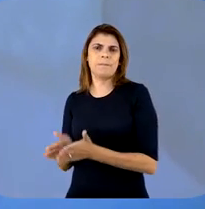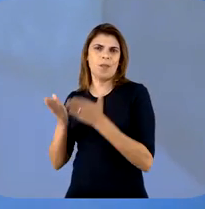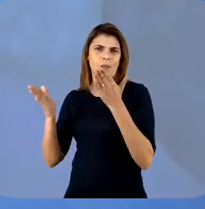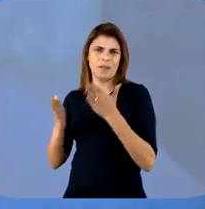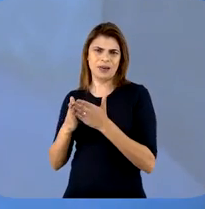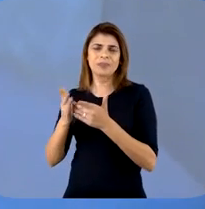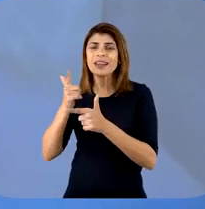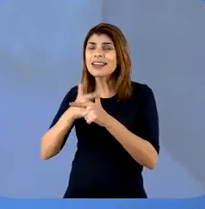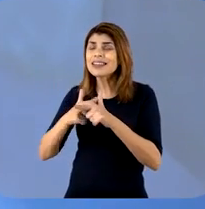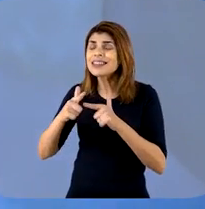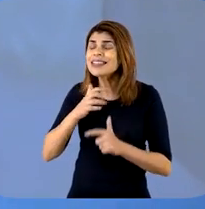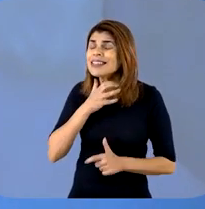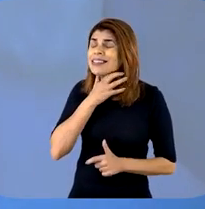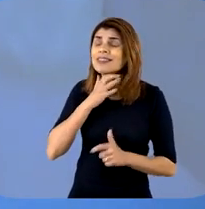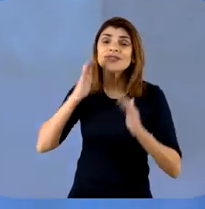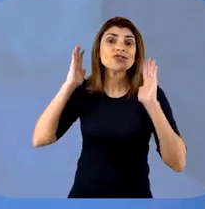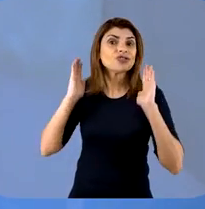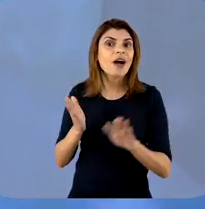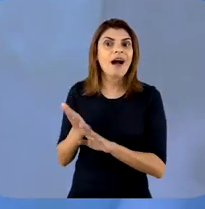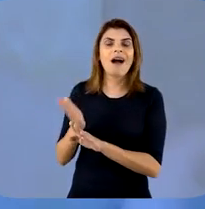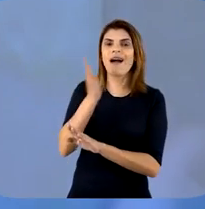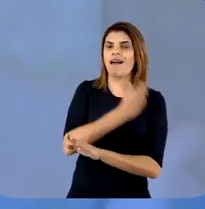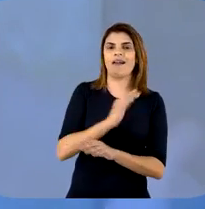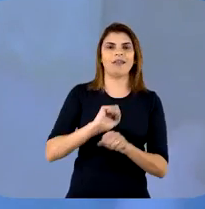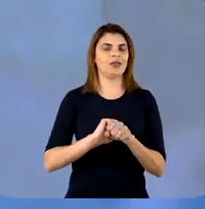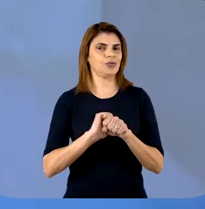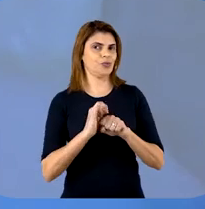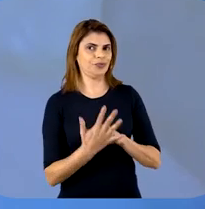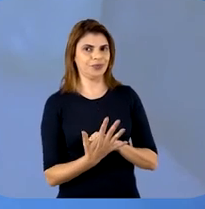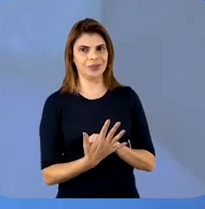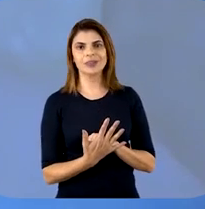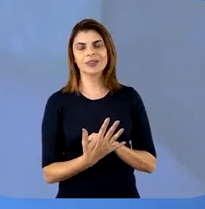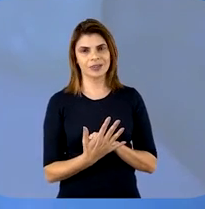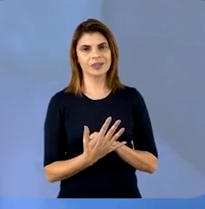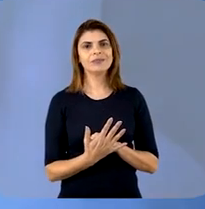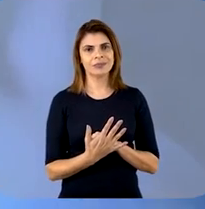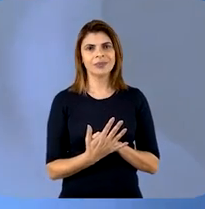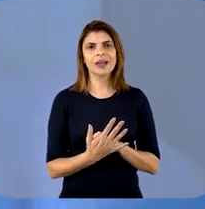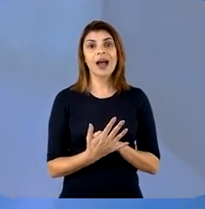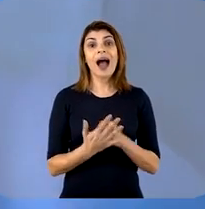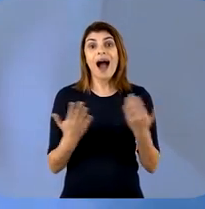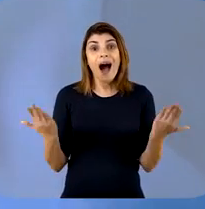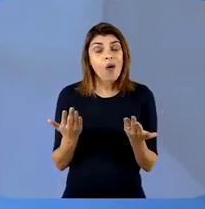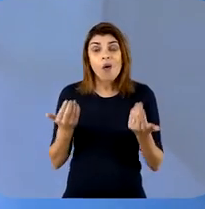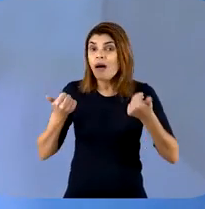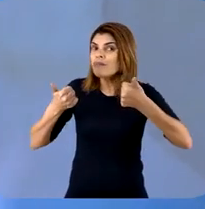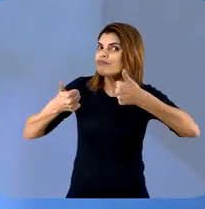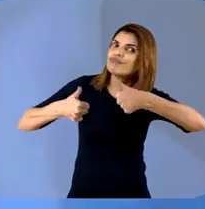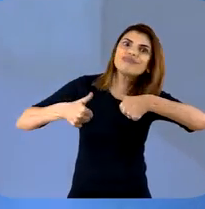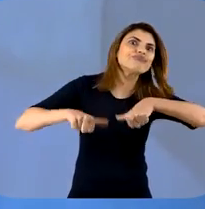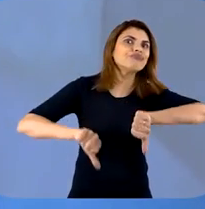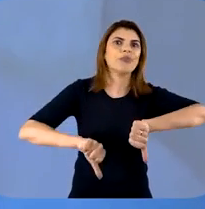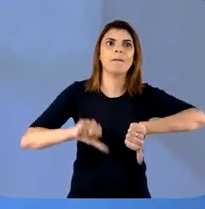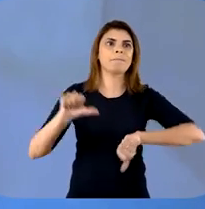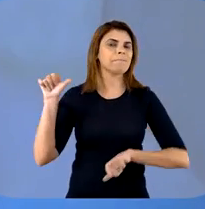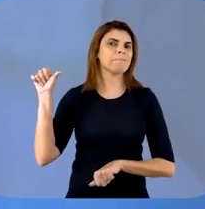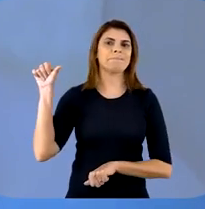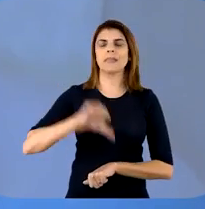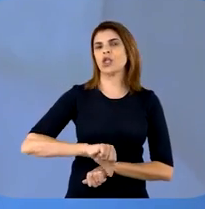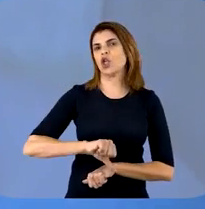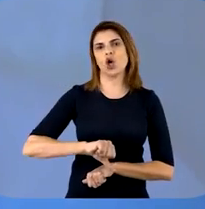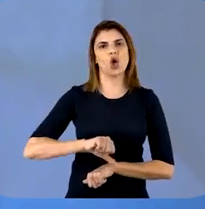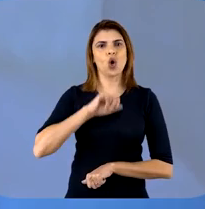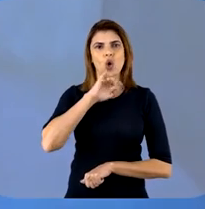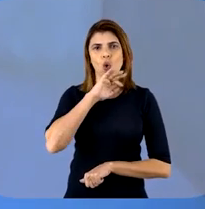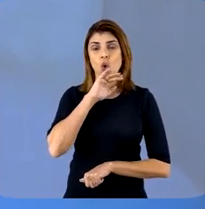dizer, a crise estava latente, a Covid-19 ela aprofundou essa crise,